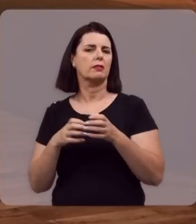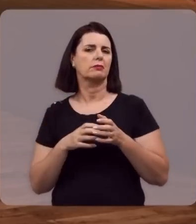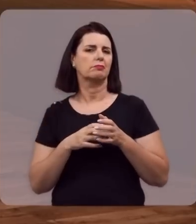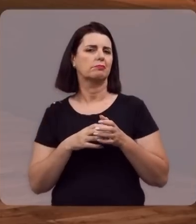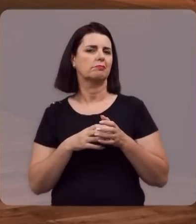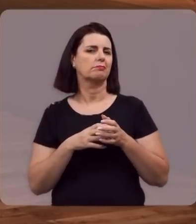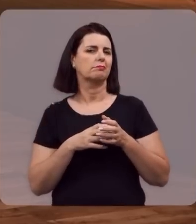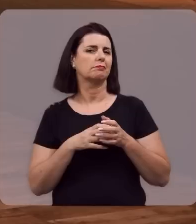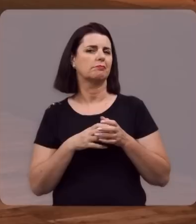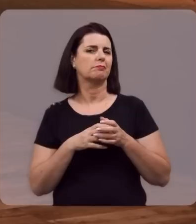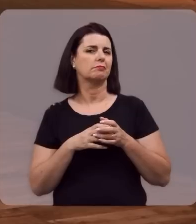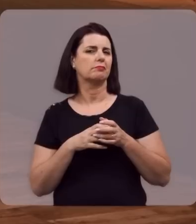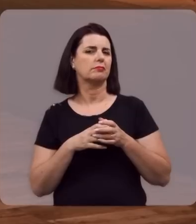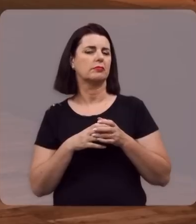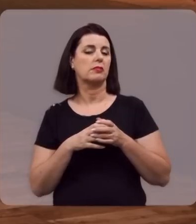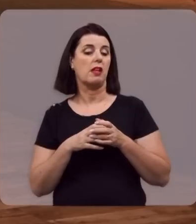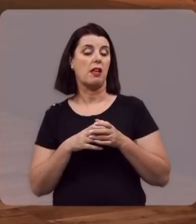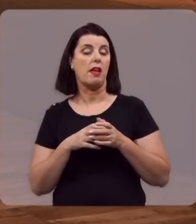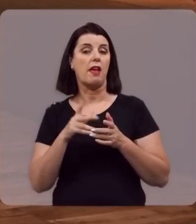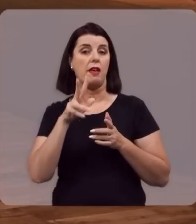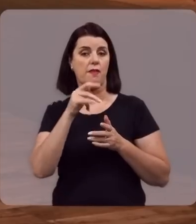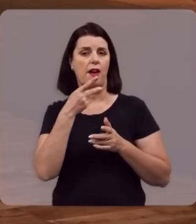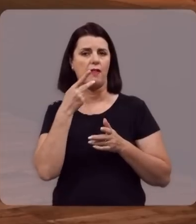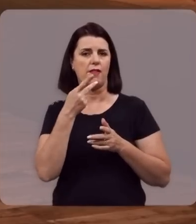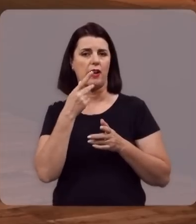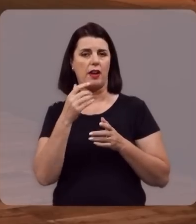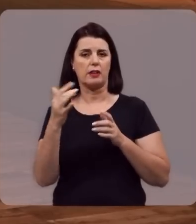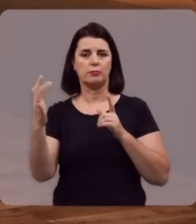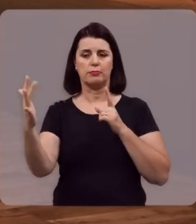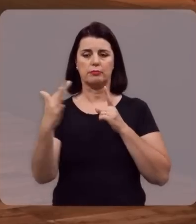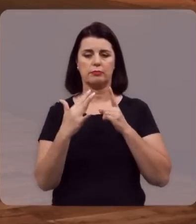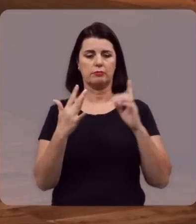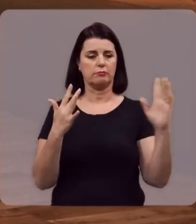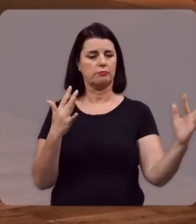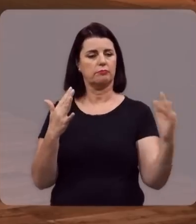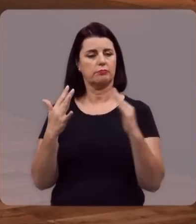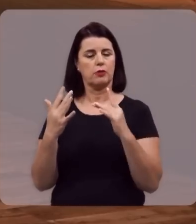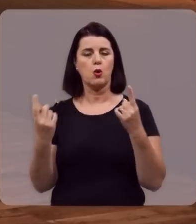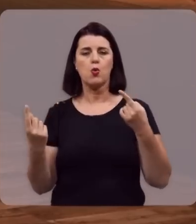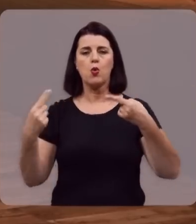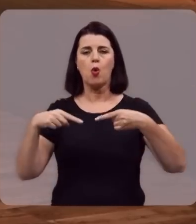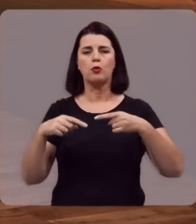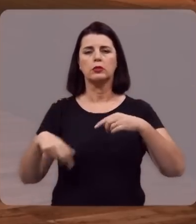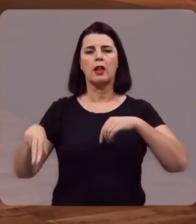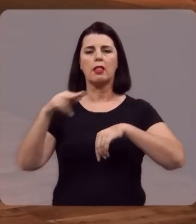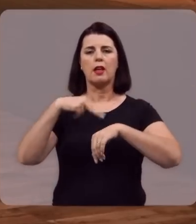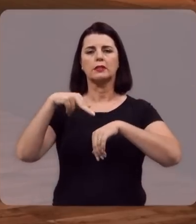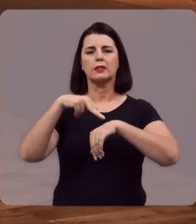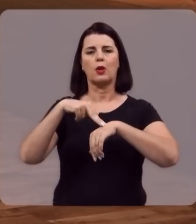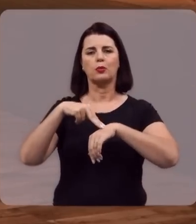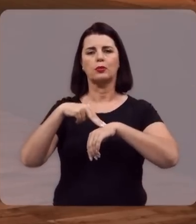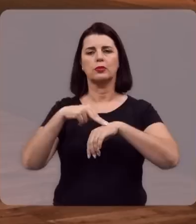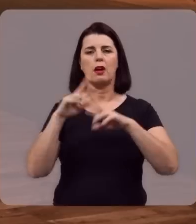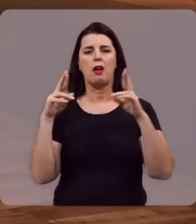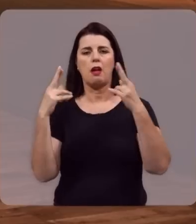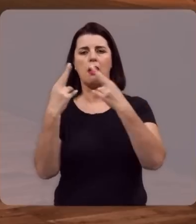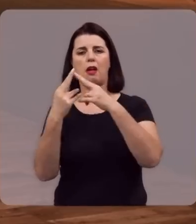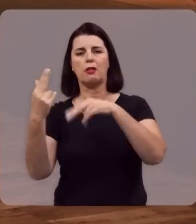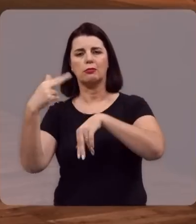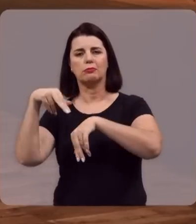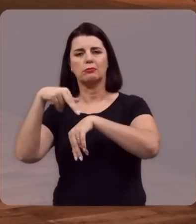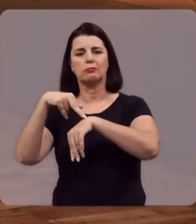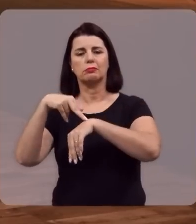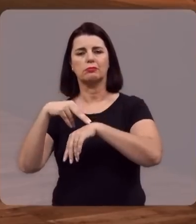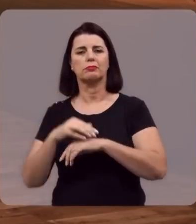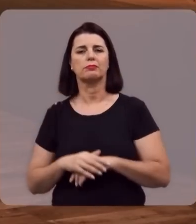de guerras. E ele vai dizer que se levantará nação contra nação, reino contra